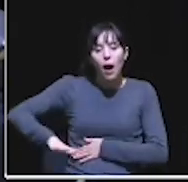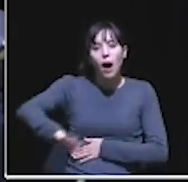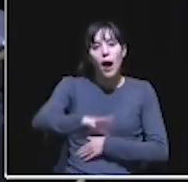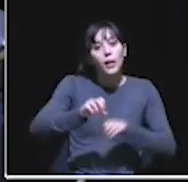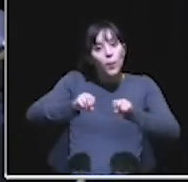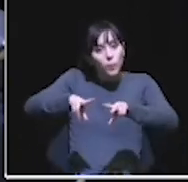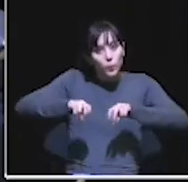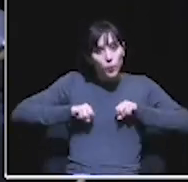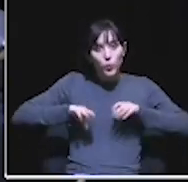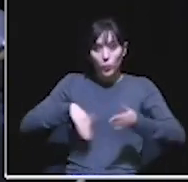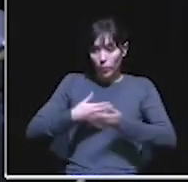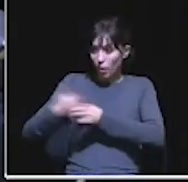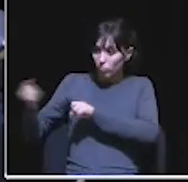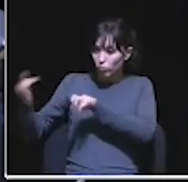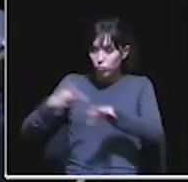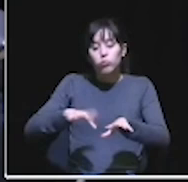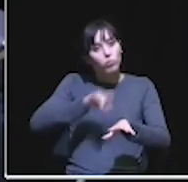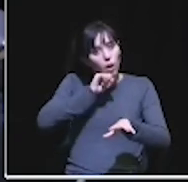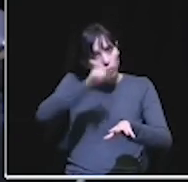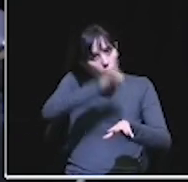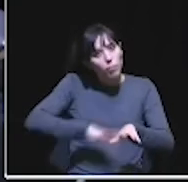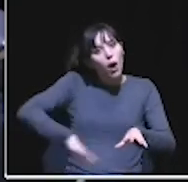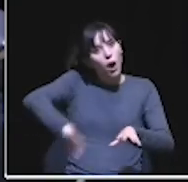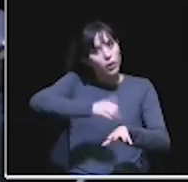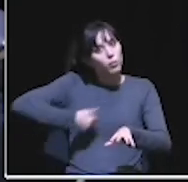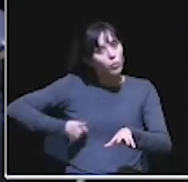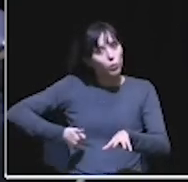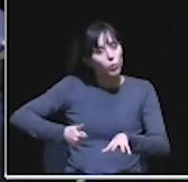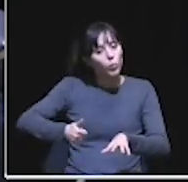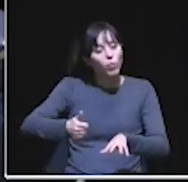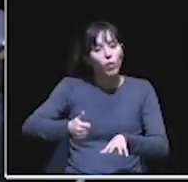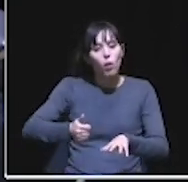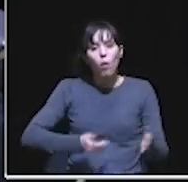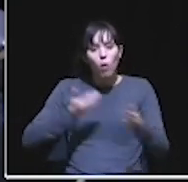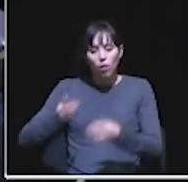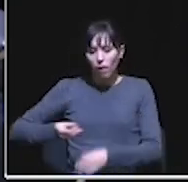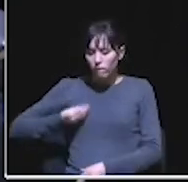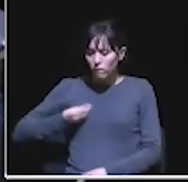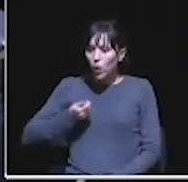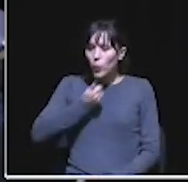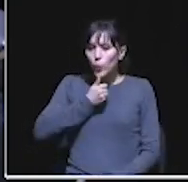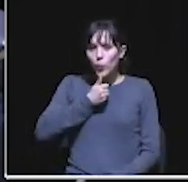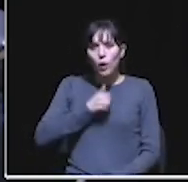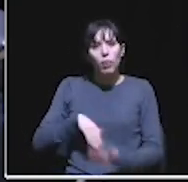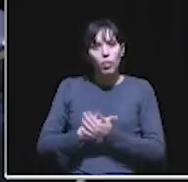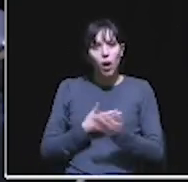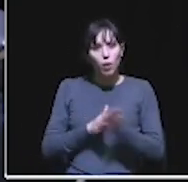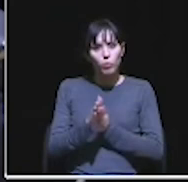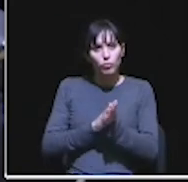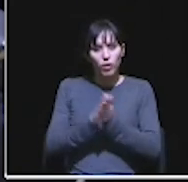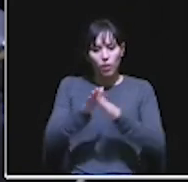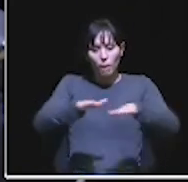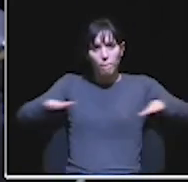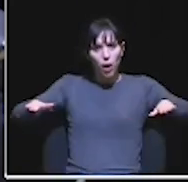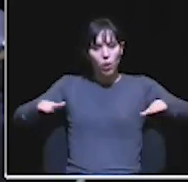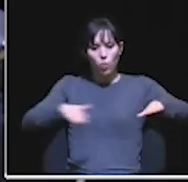Beirolas para acolher o evento permitirá depois o desenvolvimento deste parque. E por isso, inquieta-nos as notícias da intenção de reutilização do mega